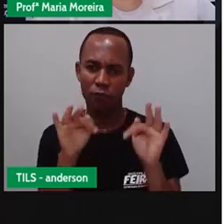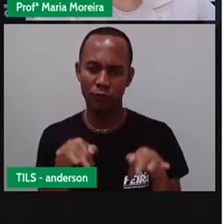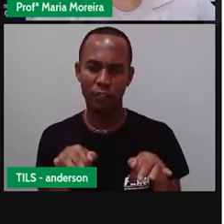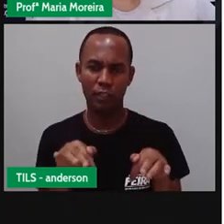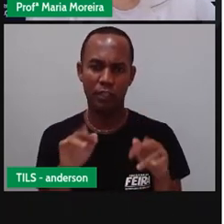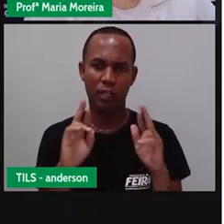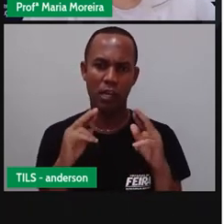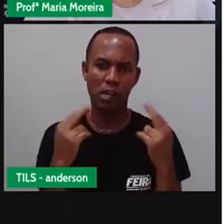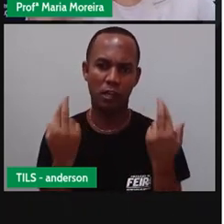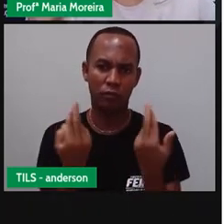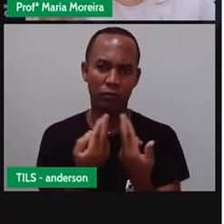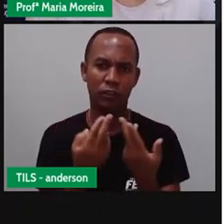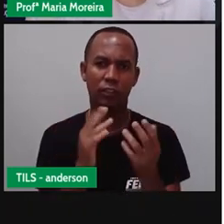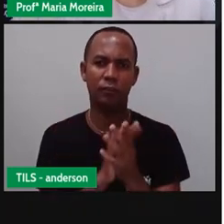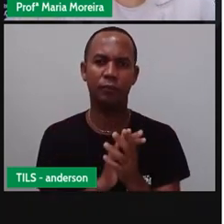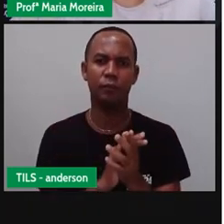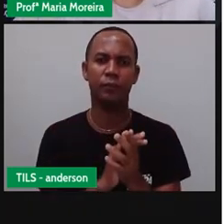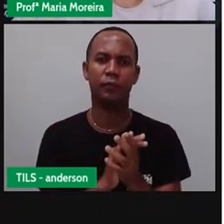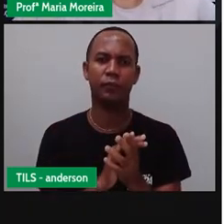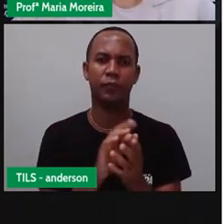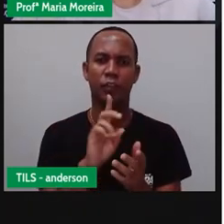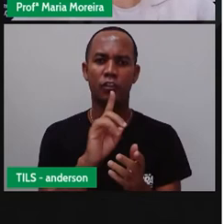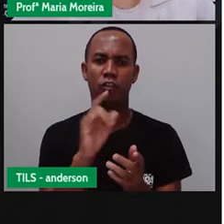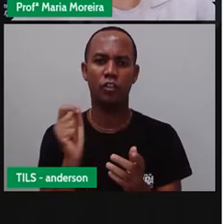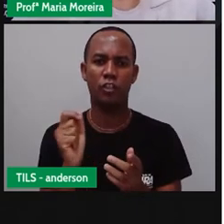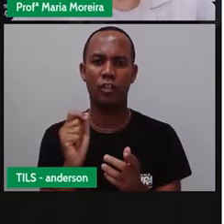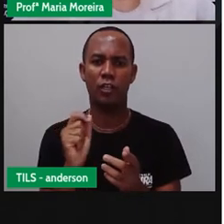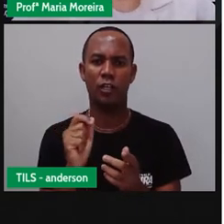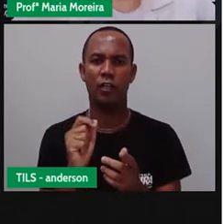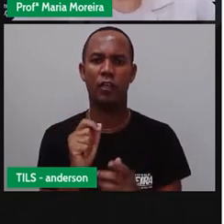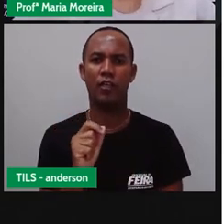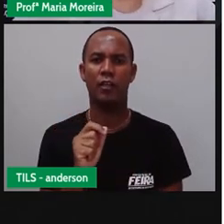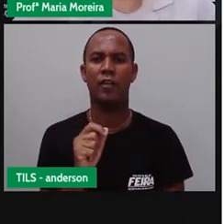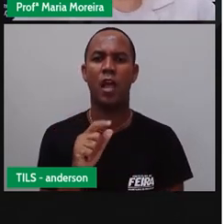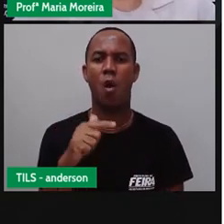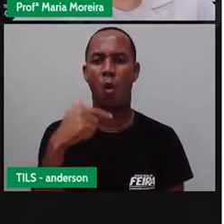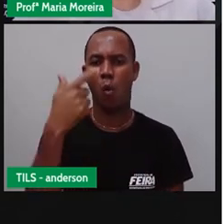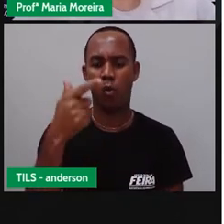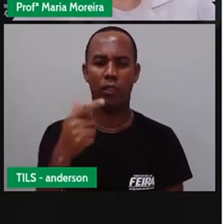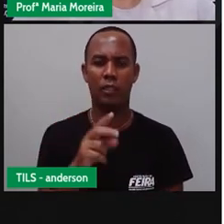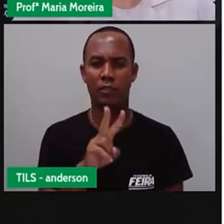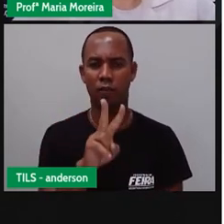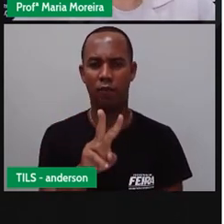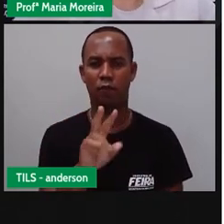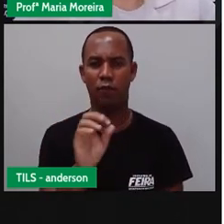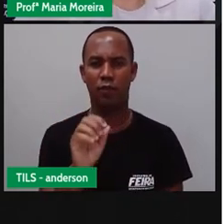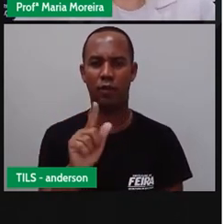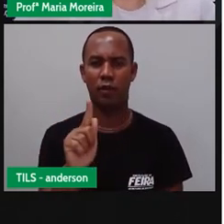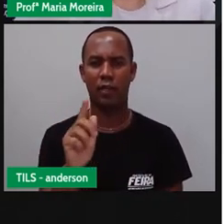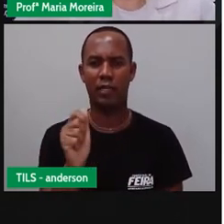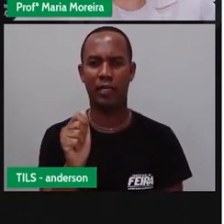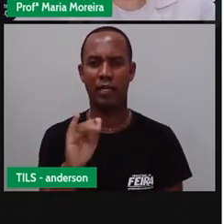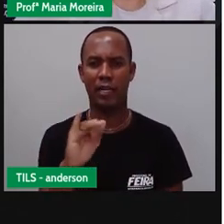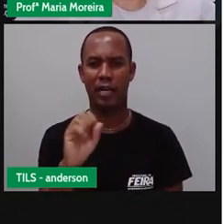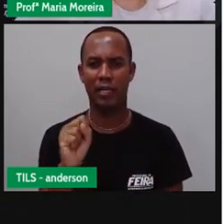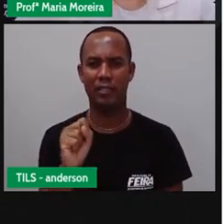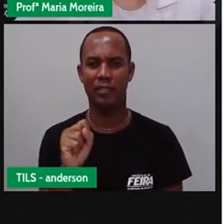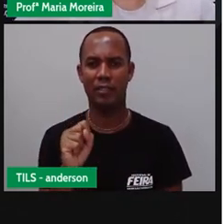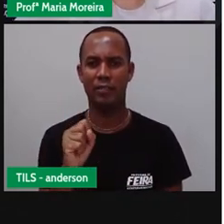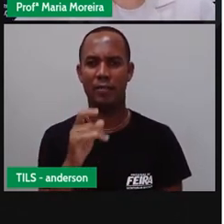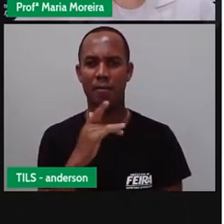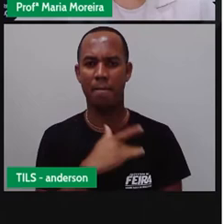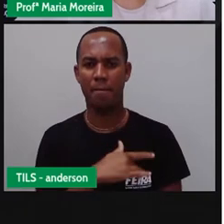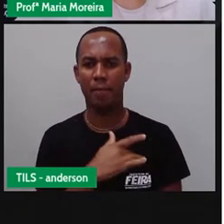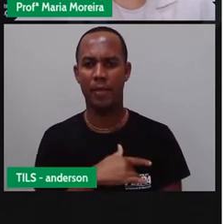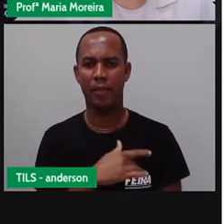reunião e no dia seguinte as vogais com pena da amiga com convocar uma